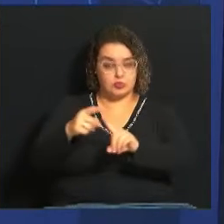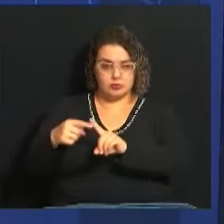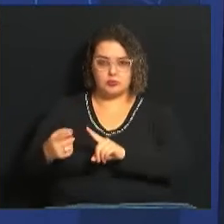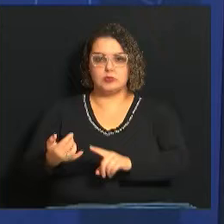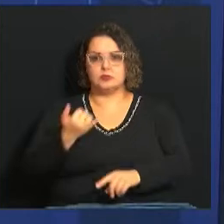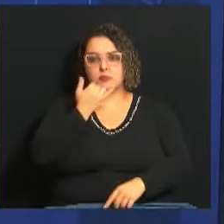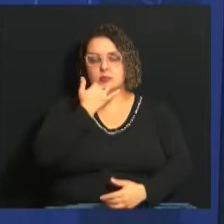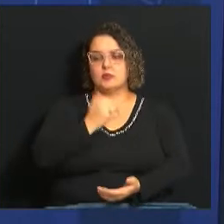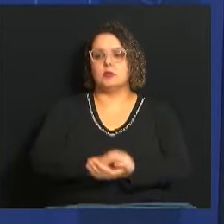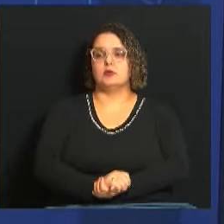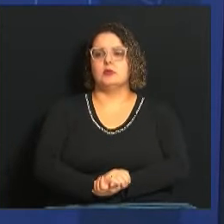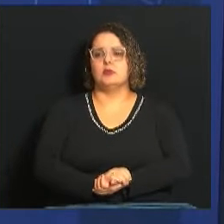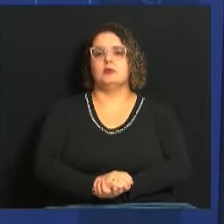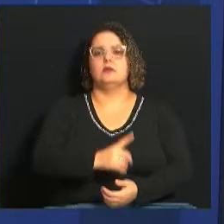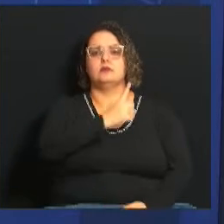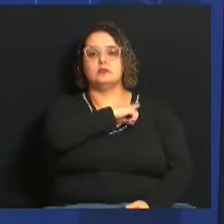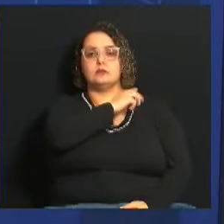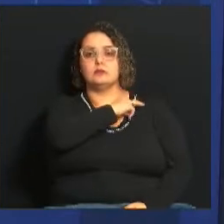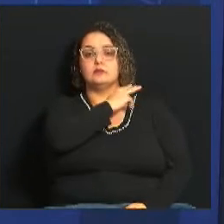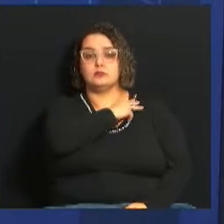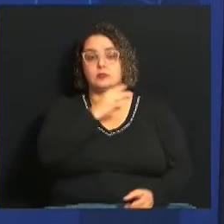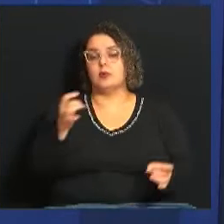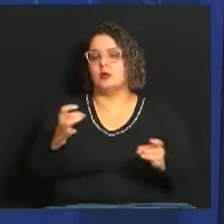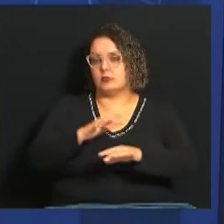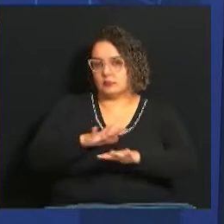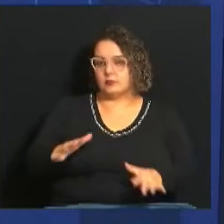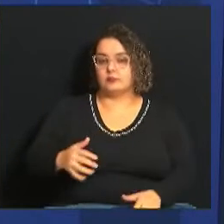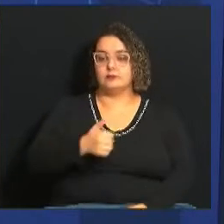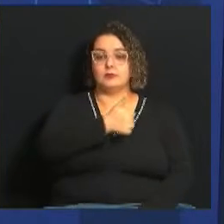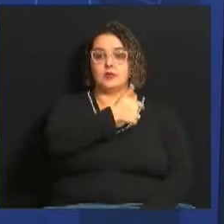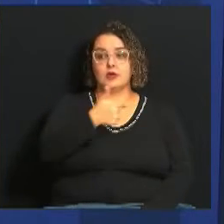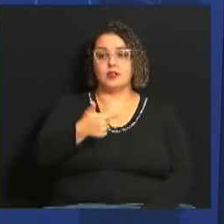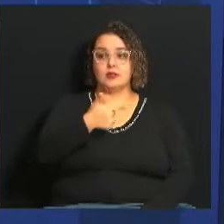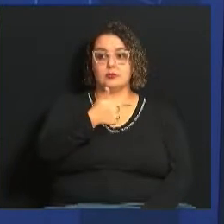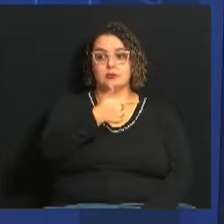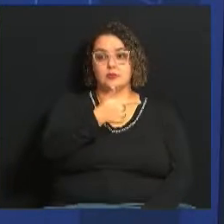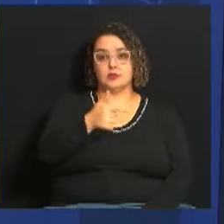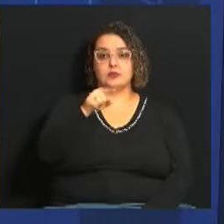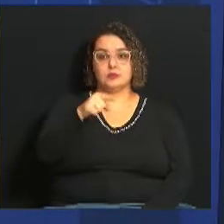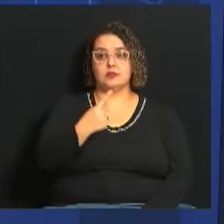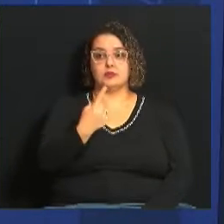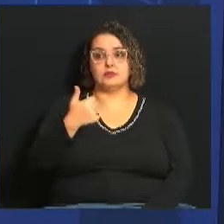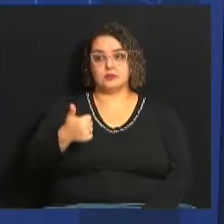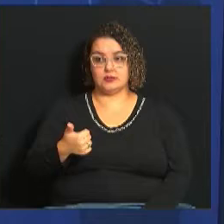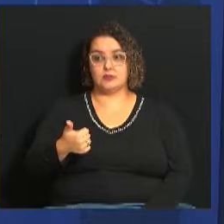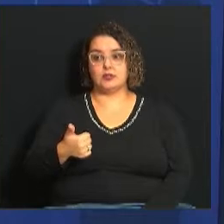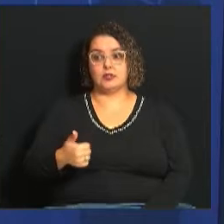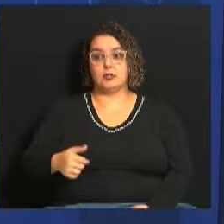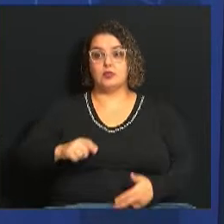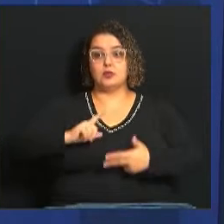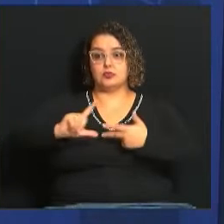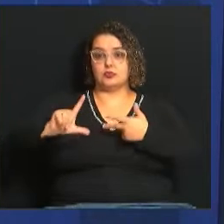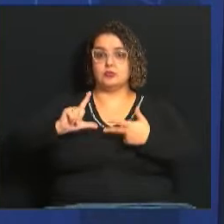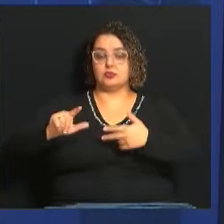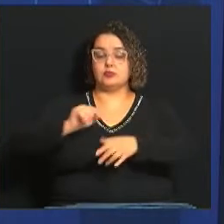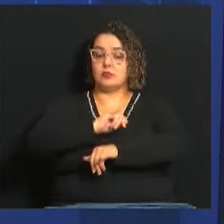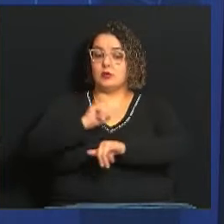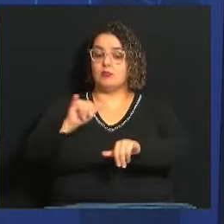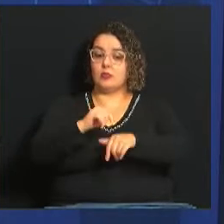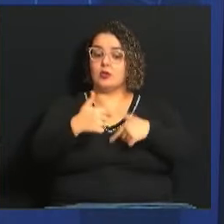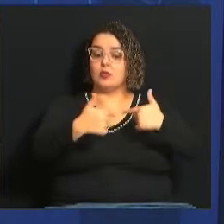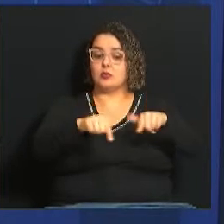o ensino médio. 12h16 agora, hora das notícias do Legislativo sobre o trabalho